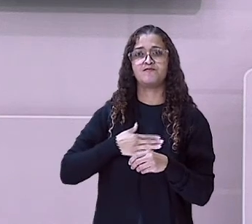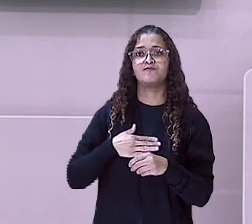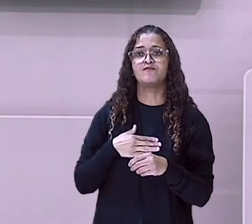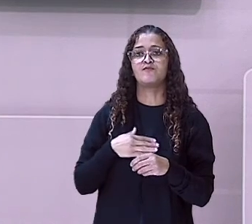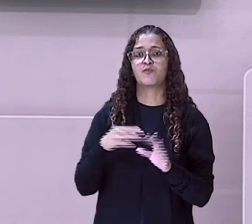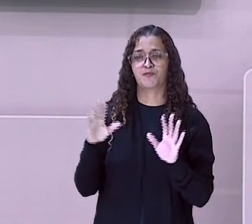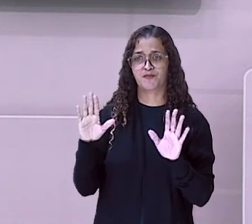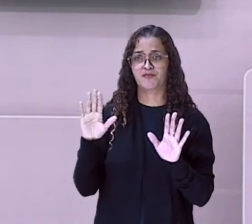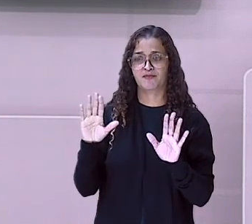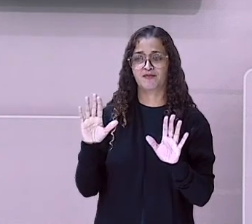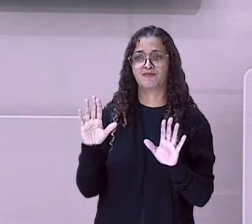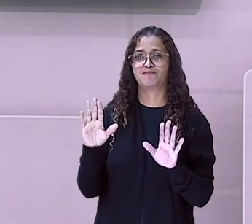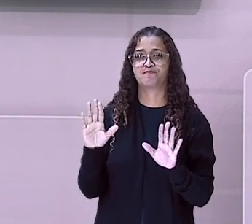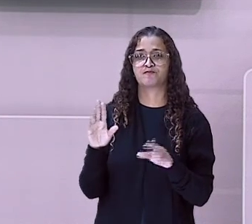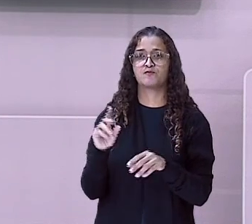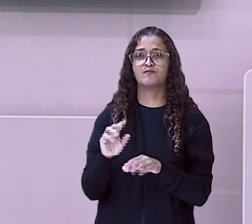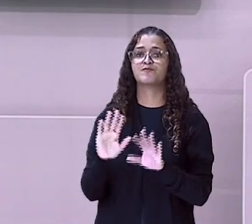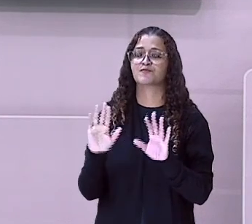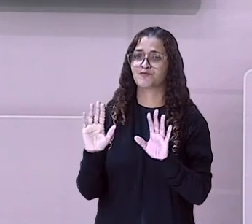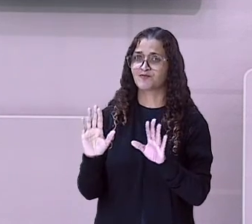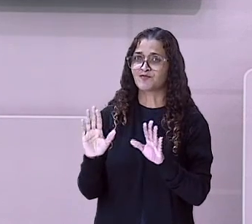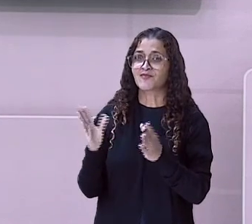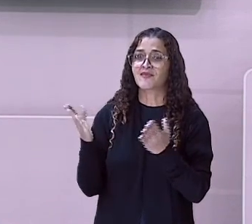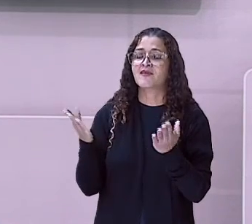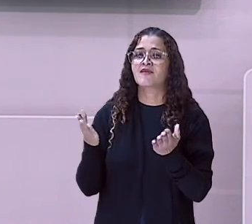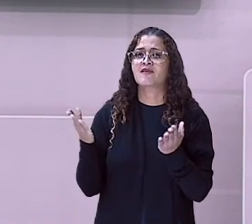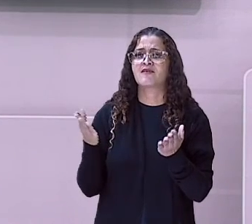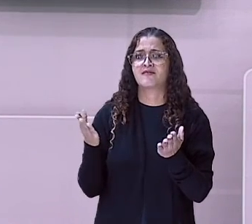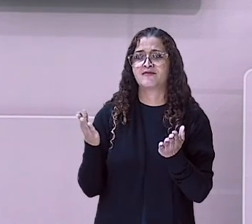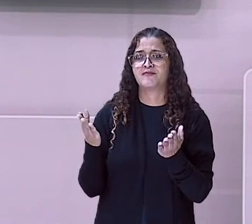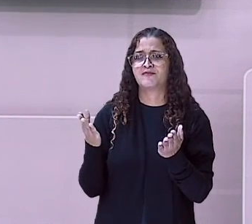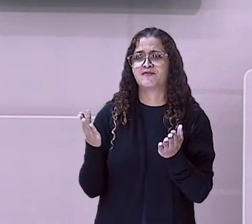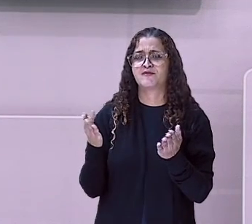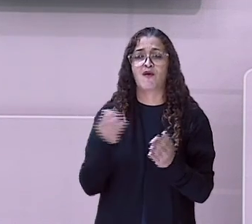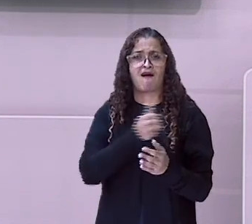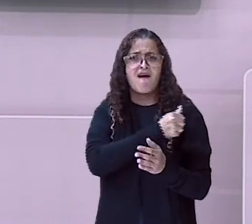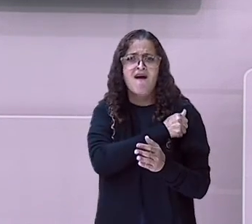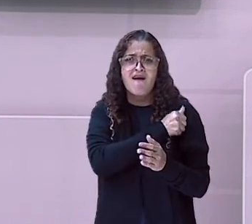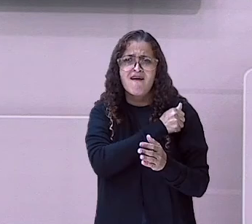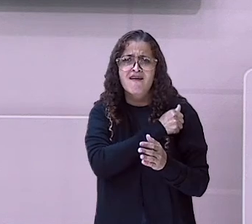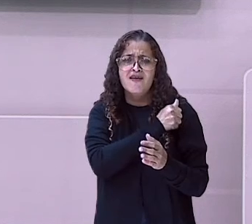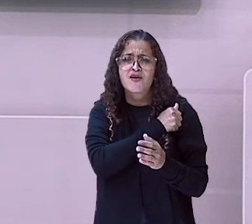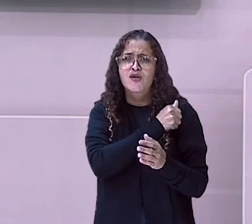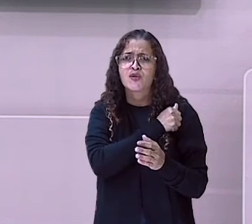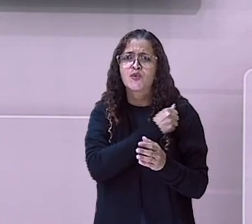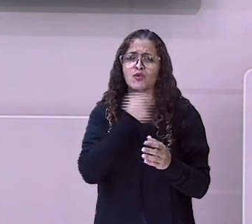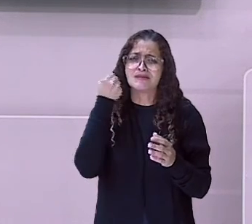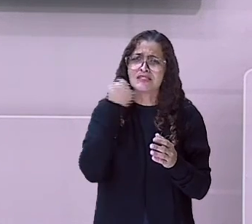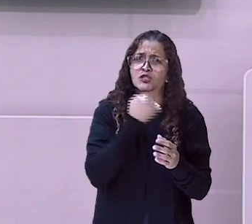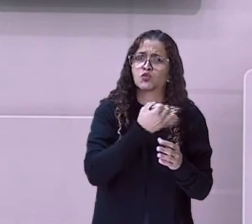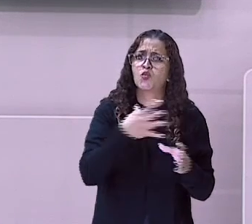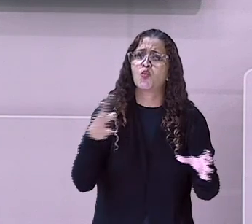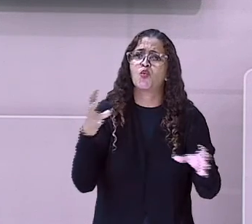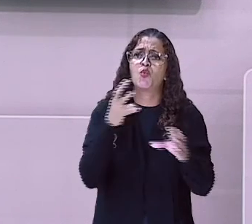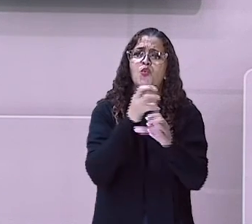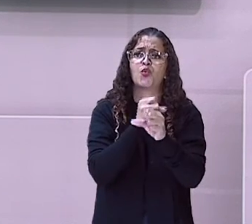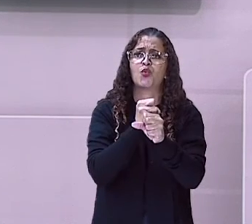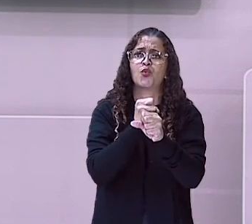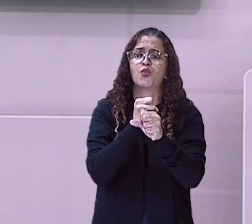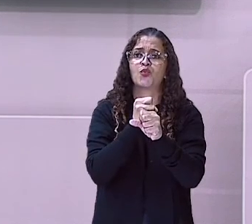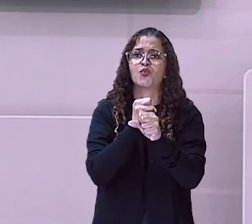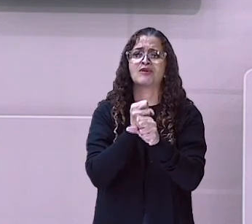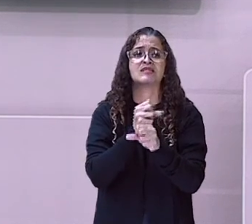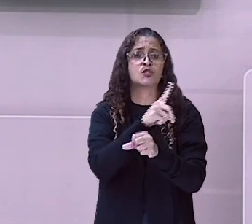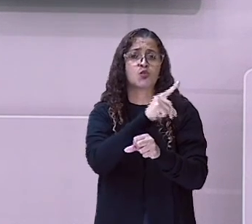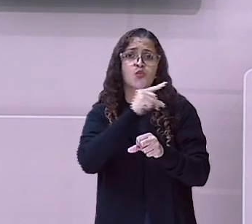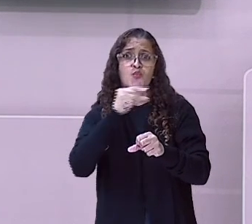Só um minutinho, gente. Isso. Qual o total de alunos que escolheram preto e azul? Se eu estou falando